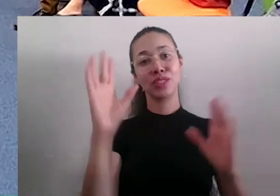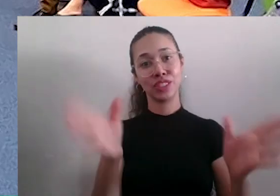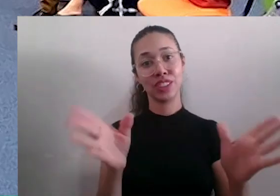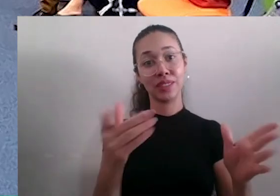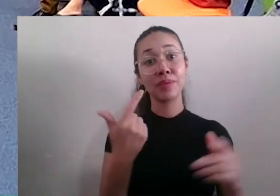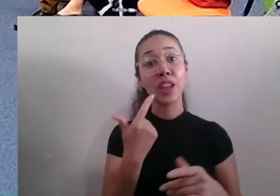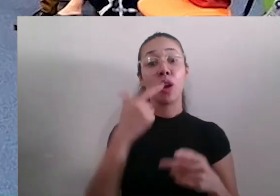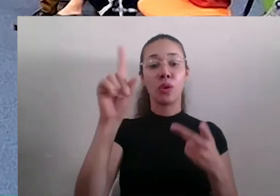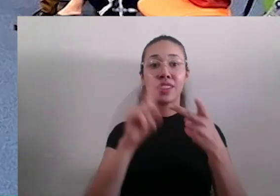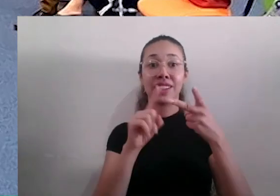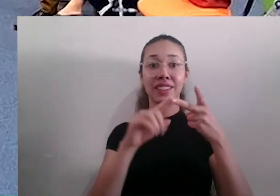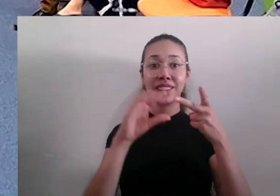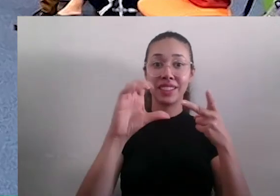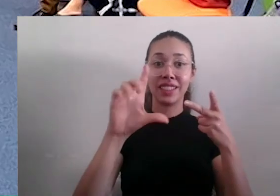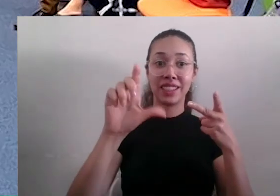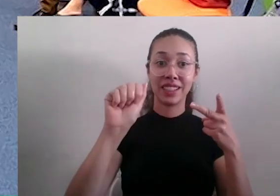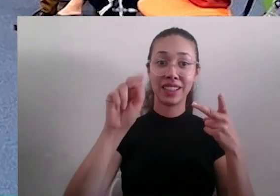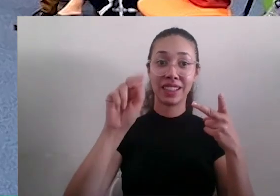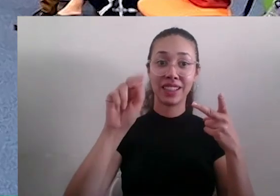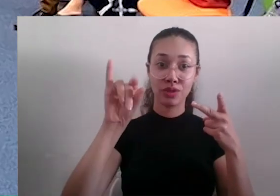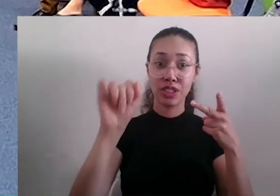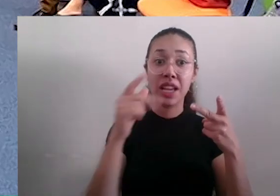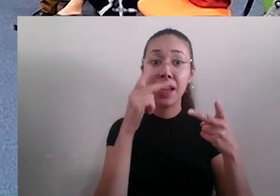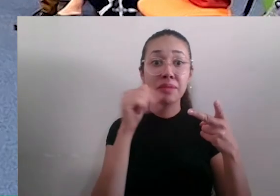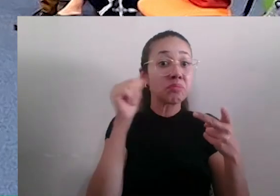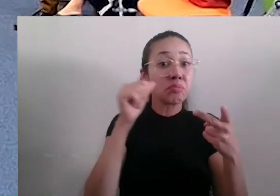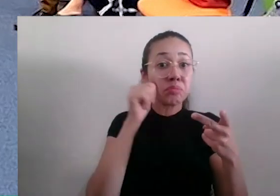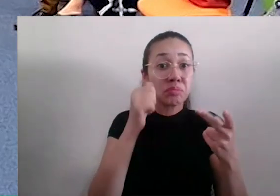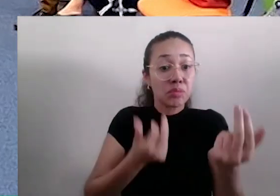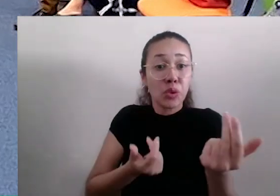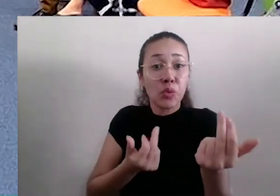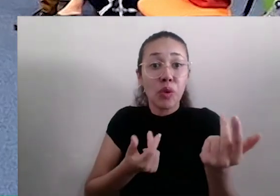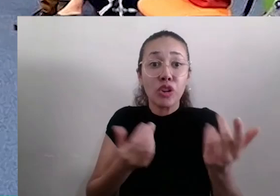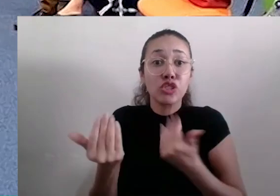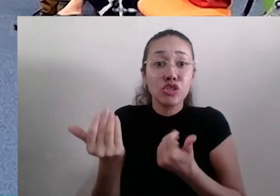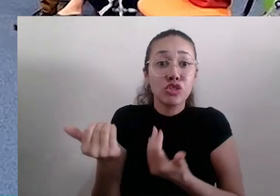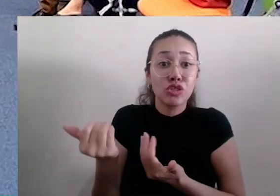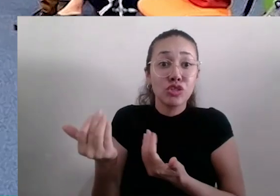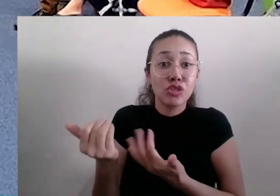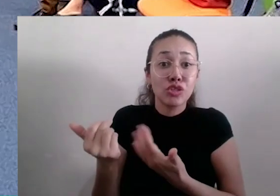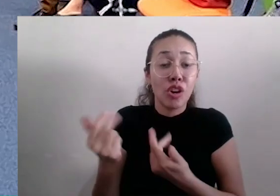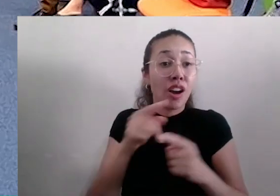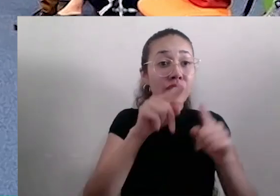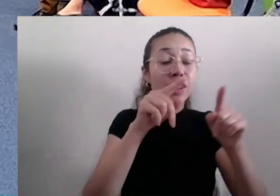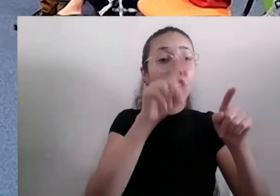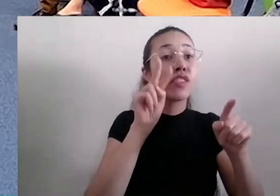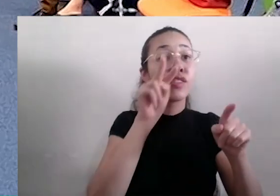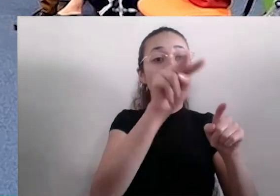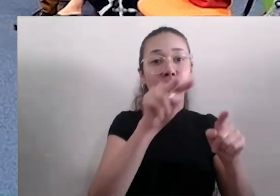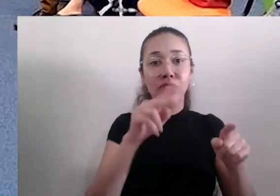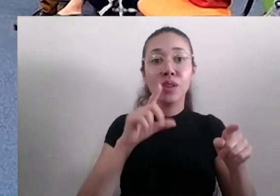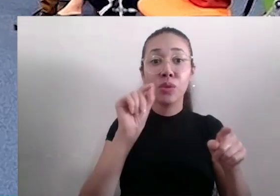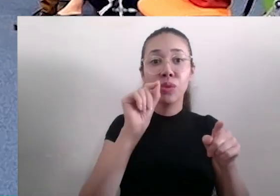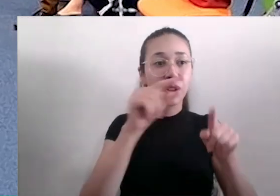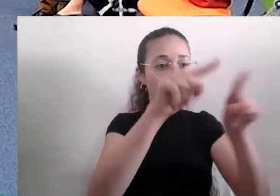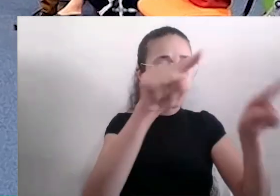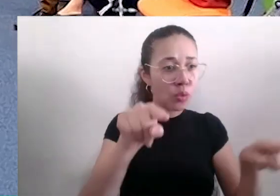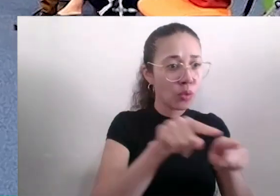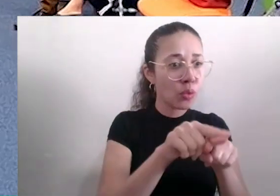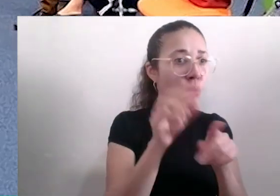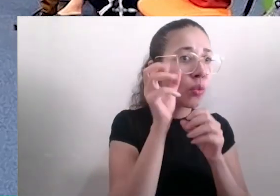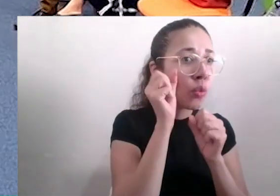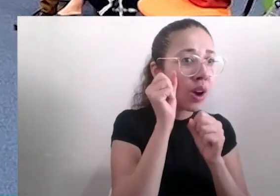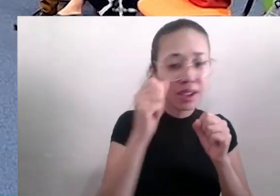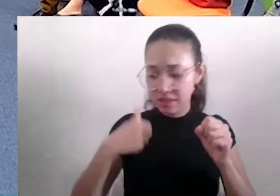lembro de ver foto do quarto dela na Manchete e olhar e dizer igual o meu quarto e sabe pôster na parede da banda que ela